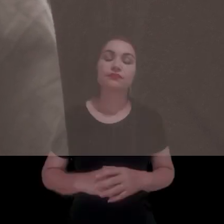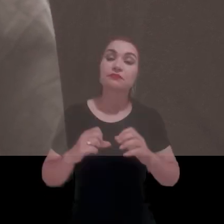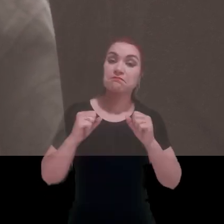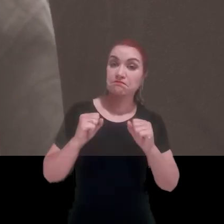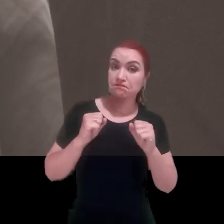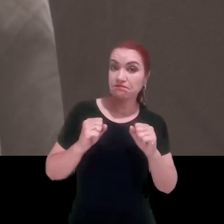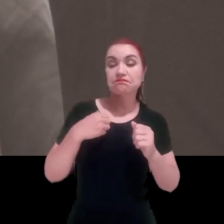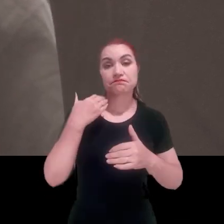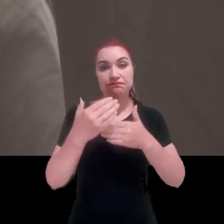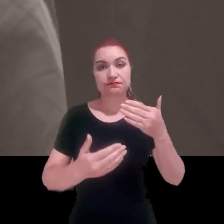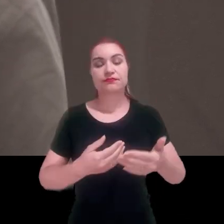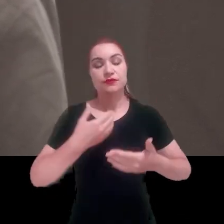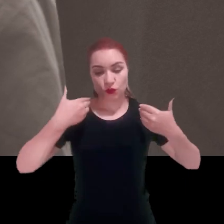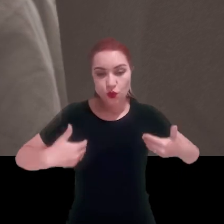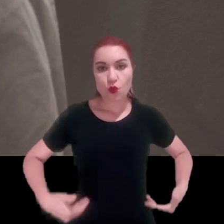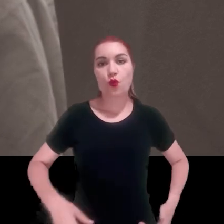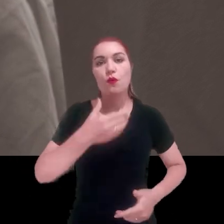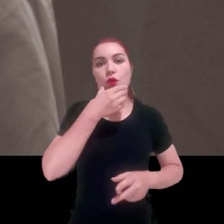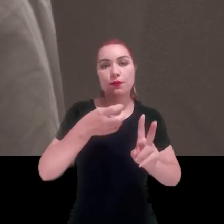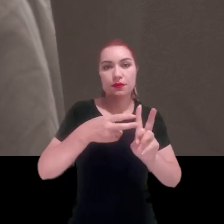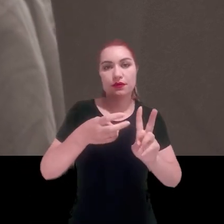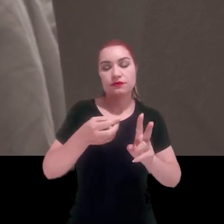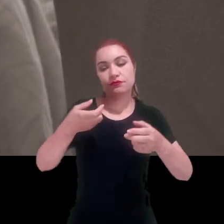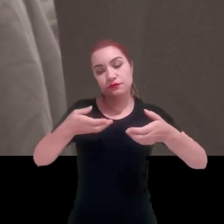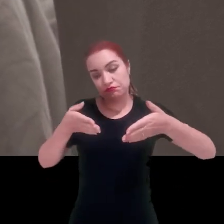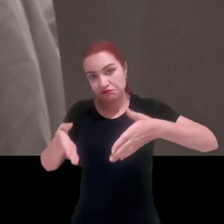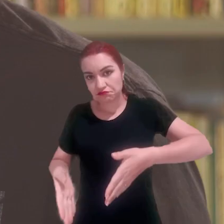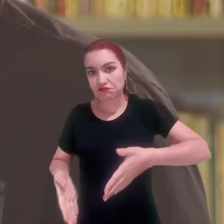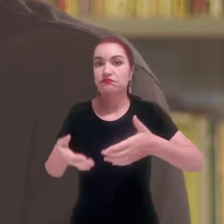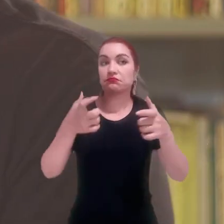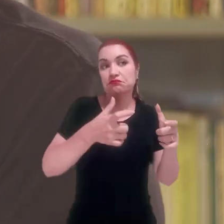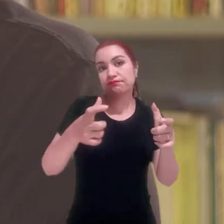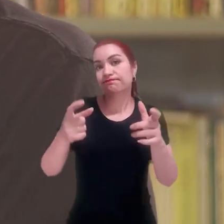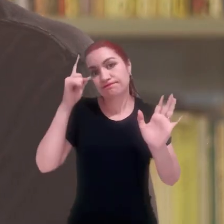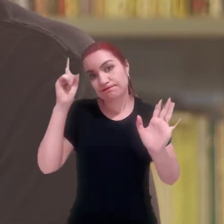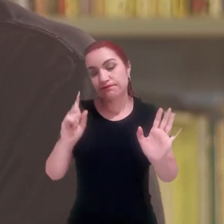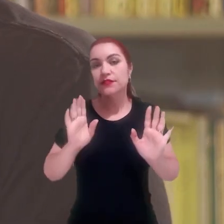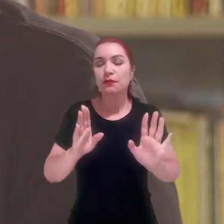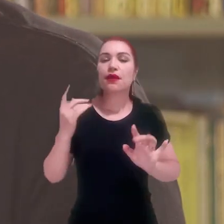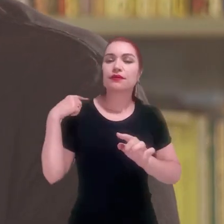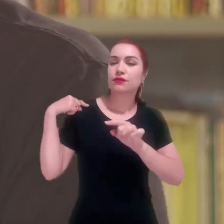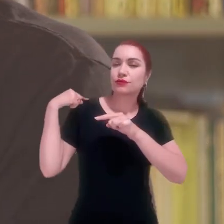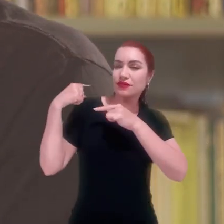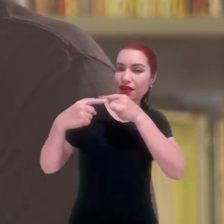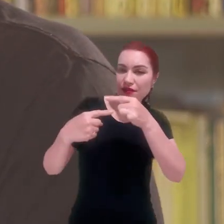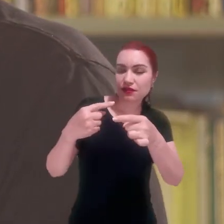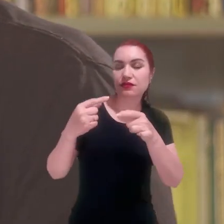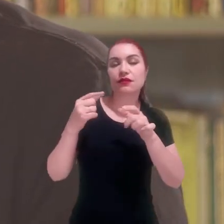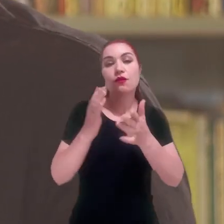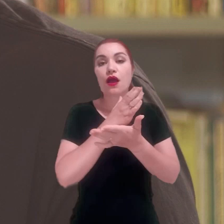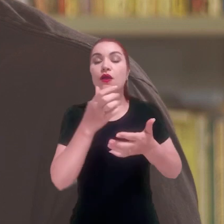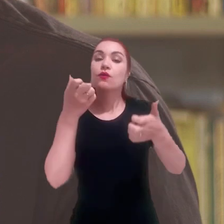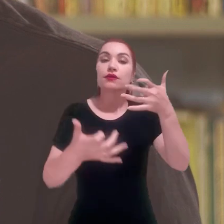que esse corpo de Sepete Araju tenha sido enterrado em algum lugar. Felipe Uma Pereira. tradição também, pelo que alguns autores